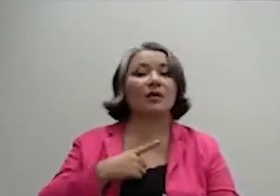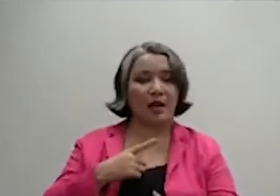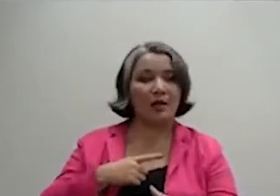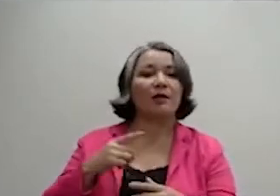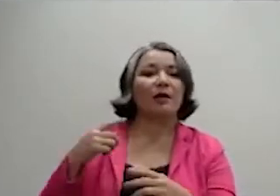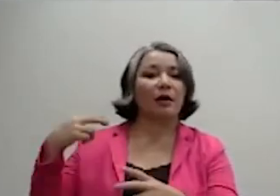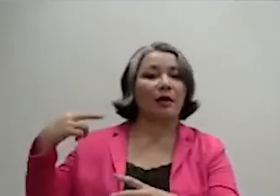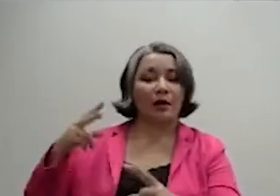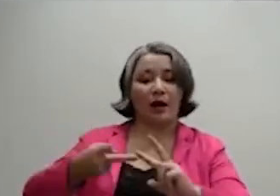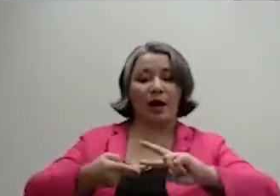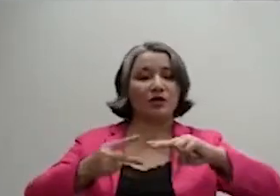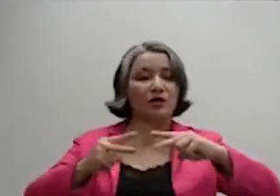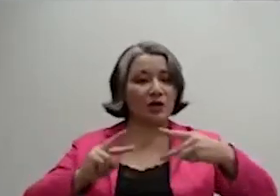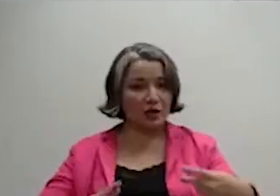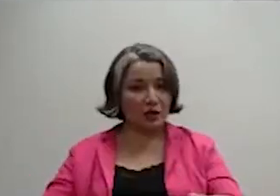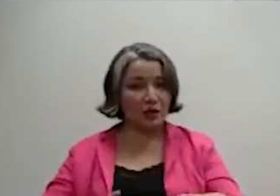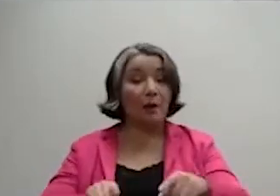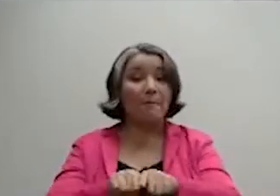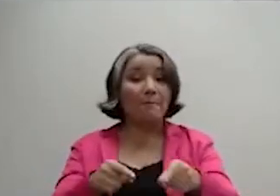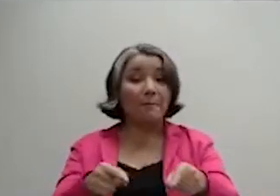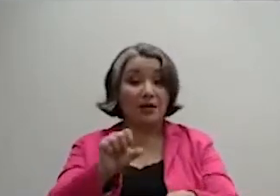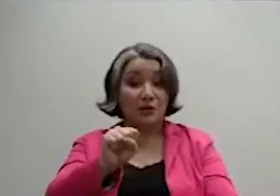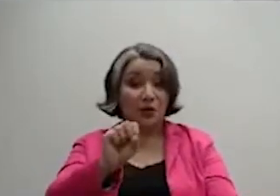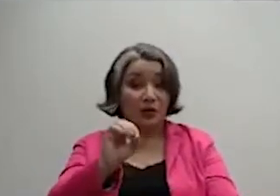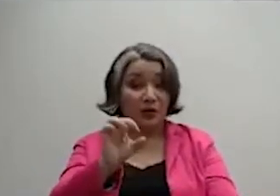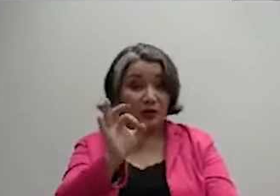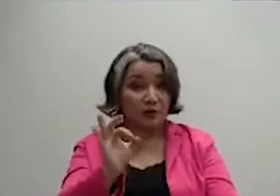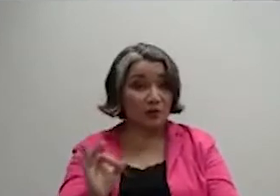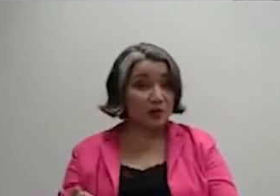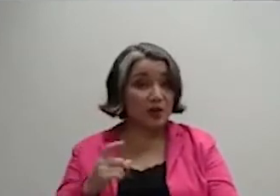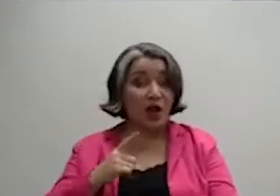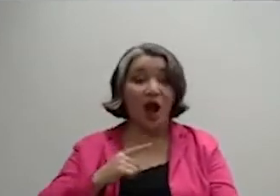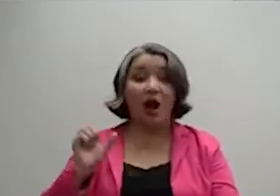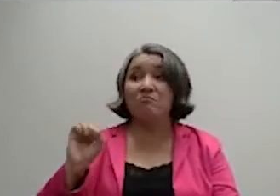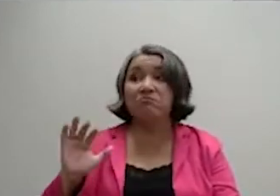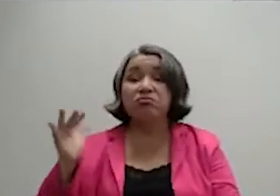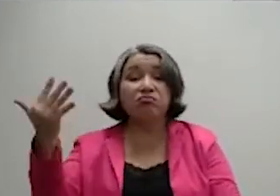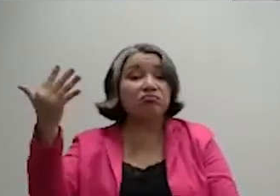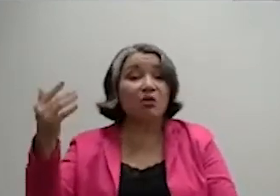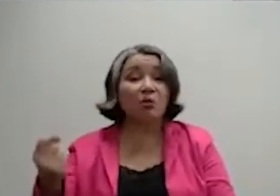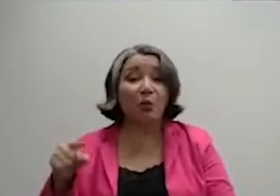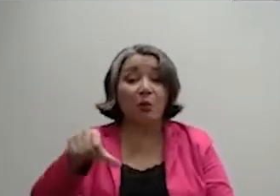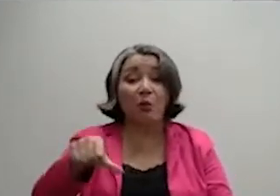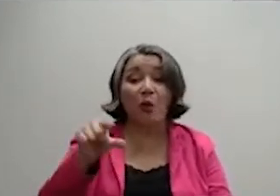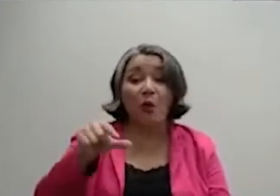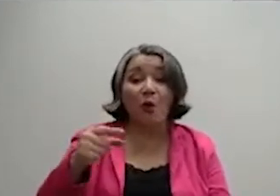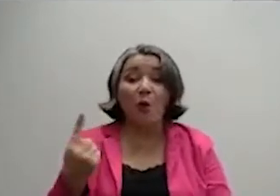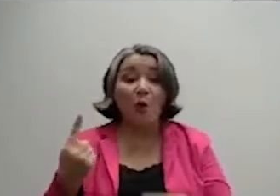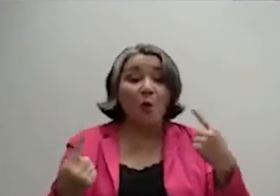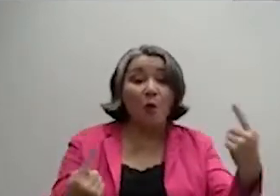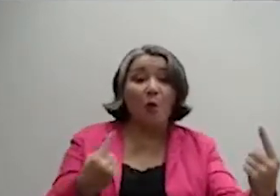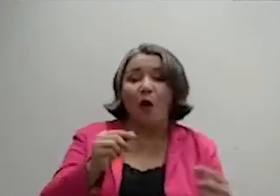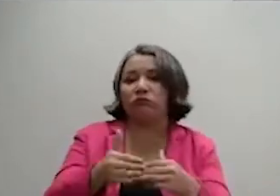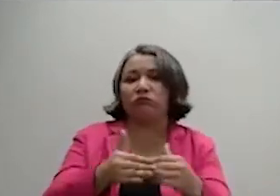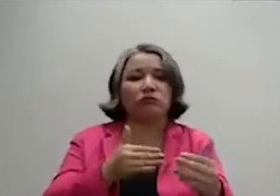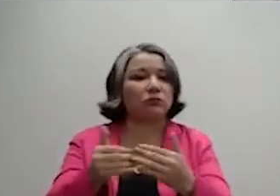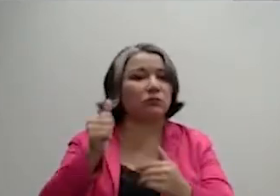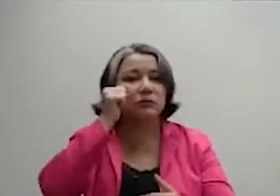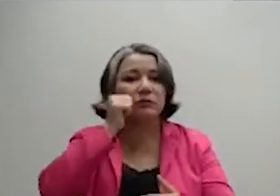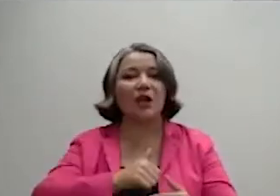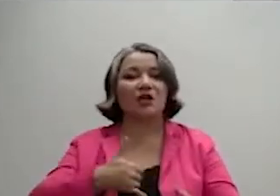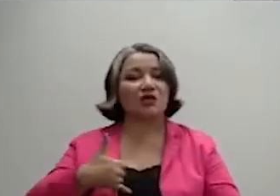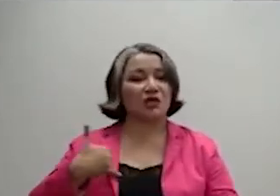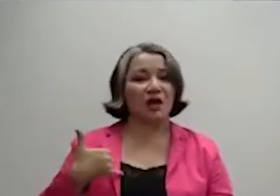mas oitenta por cento deles eles são explorados ou seja ele pode acontecer em qualquer mulher em qualquer faixa etária